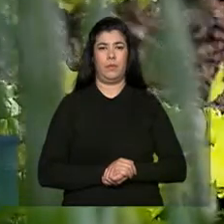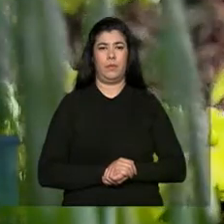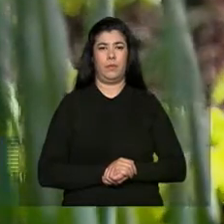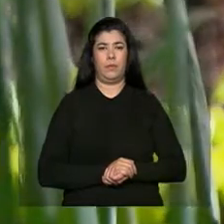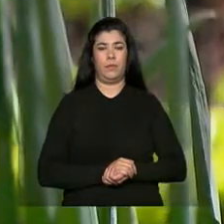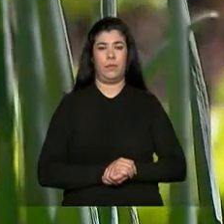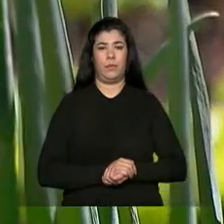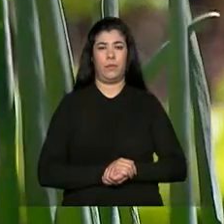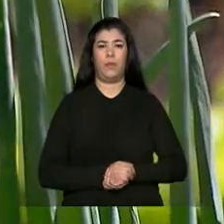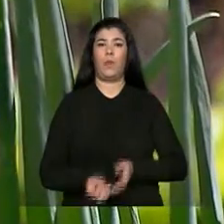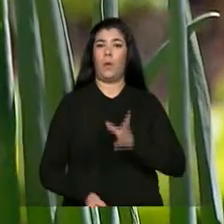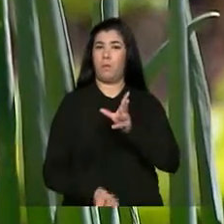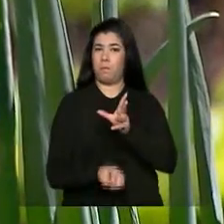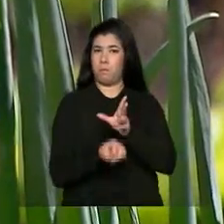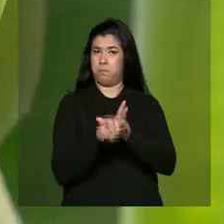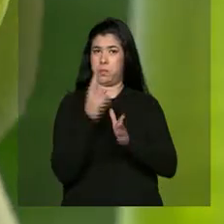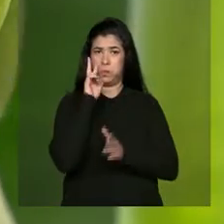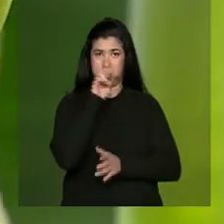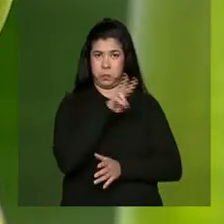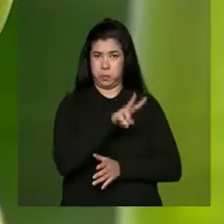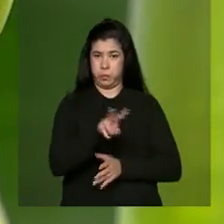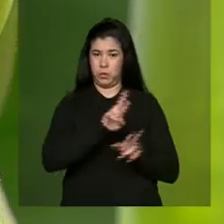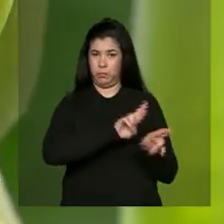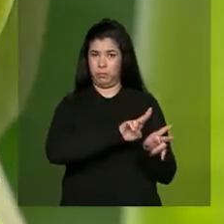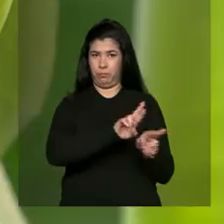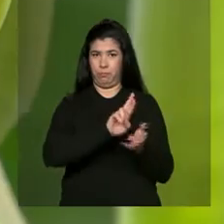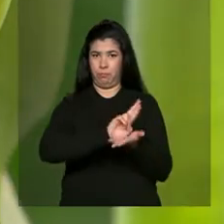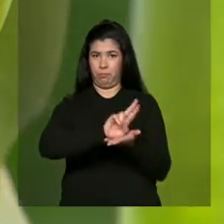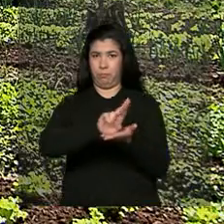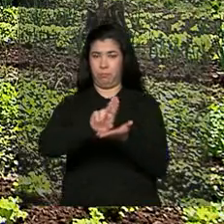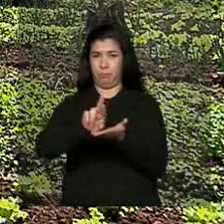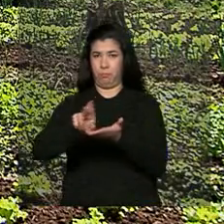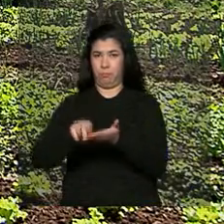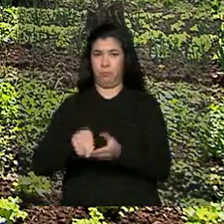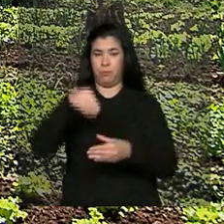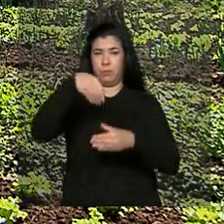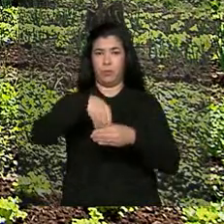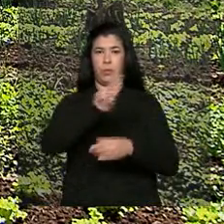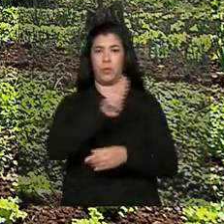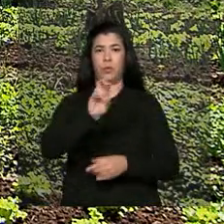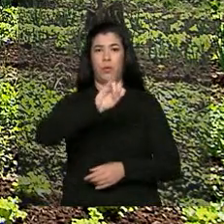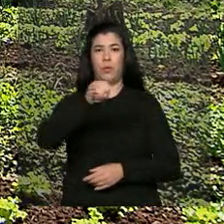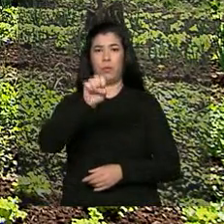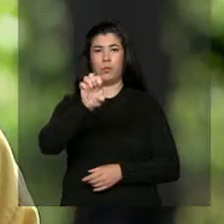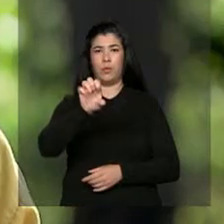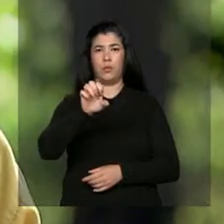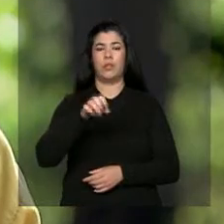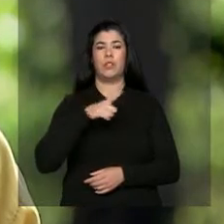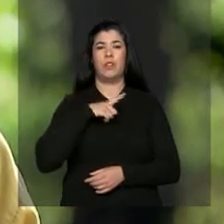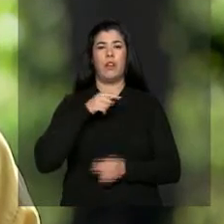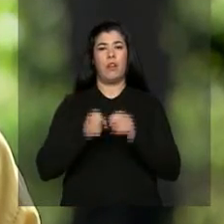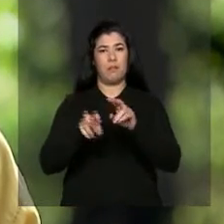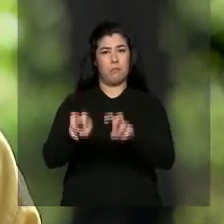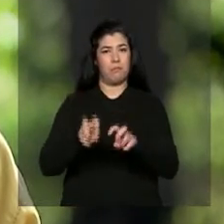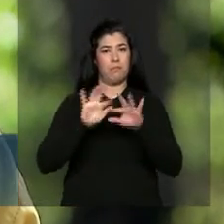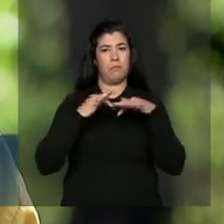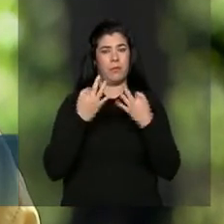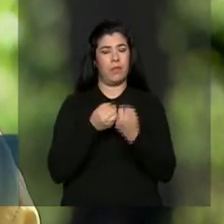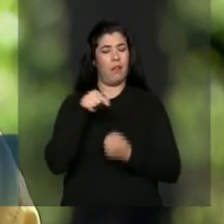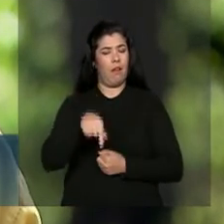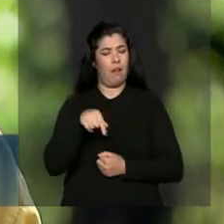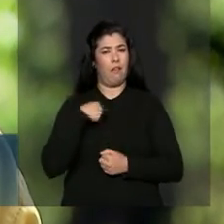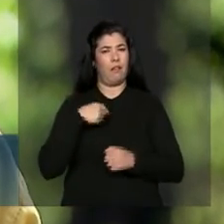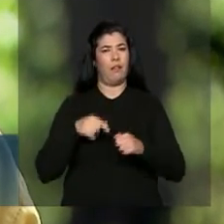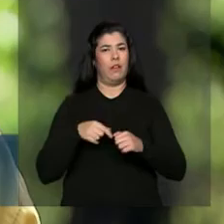A produção é diversificada na propriedade do agricultor familiar José Pereira. A minha produção aqui eu